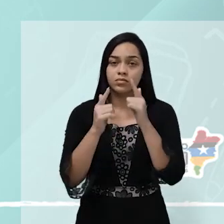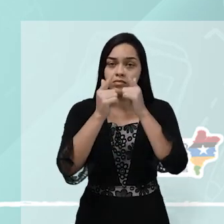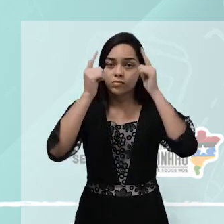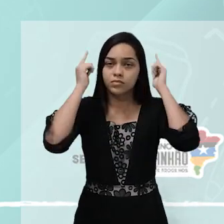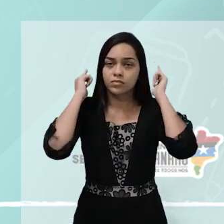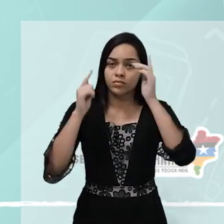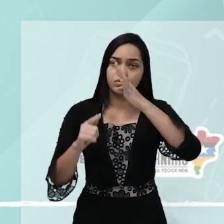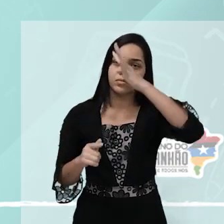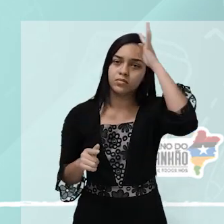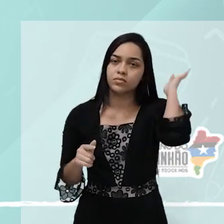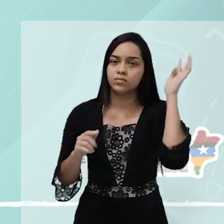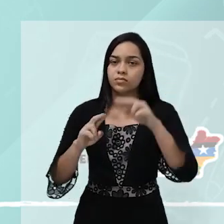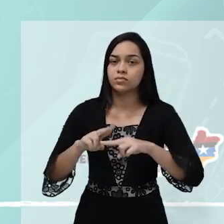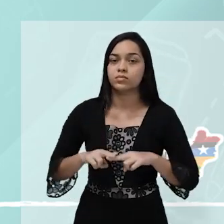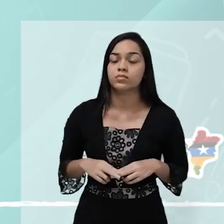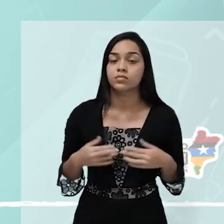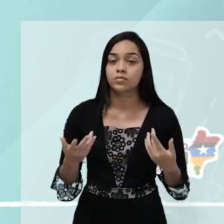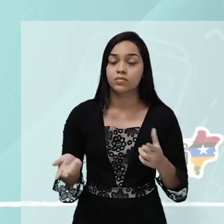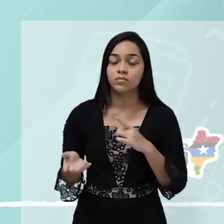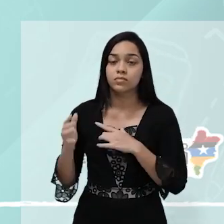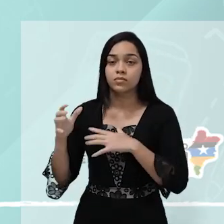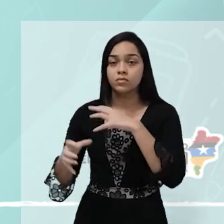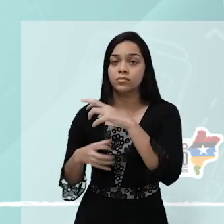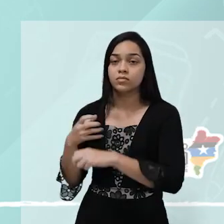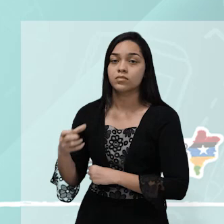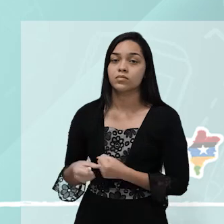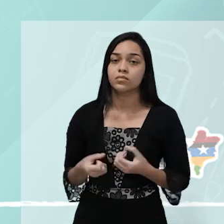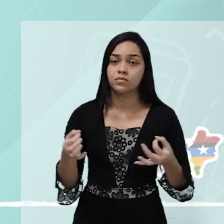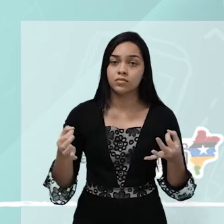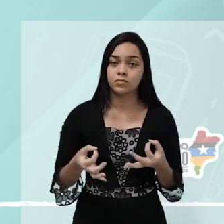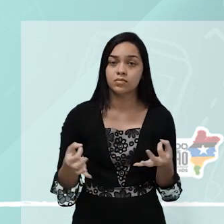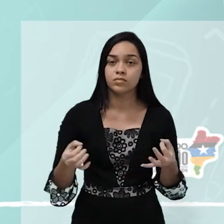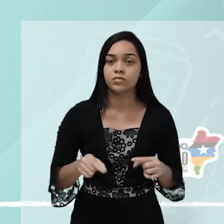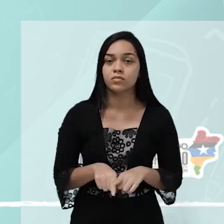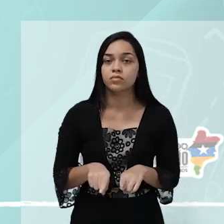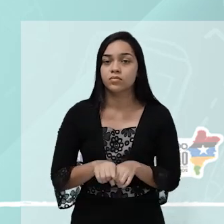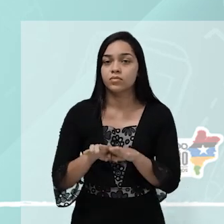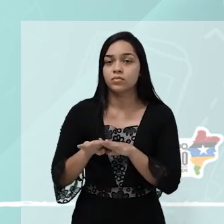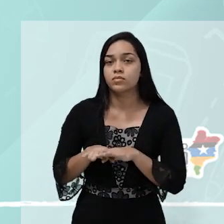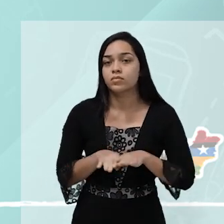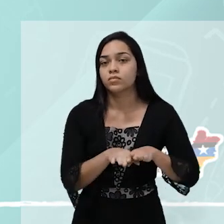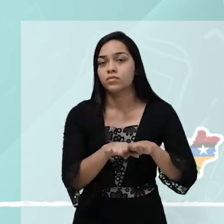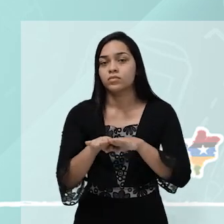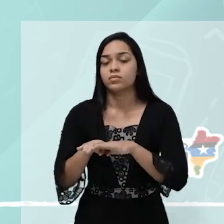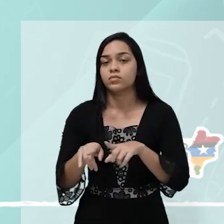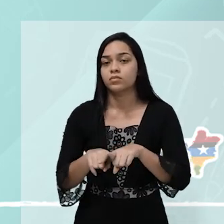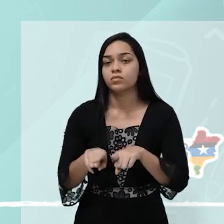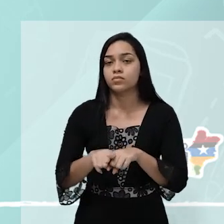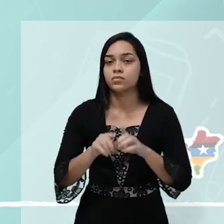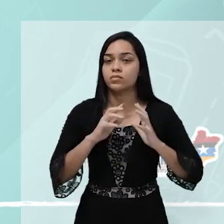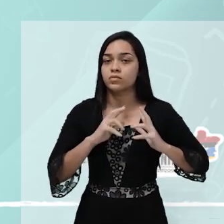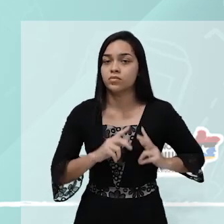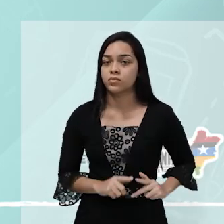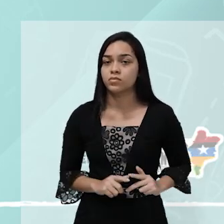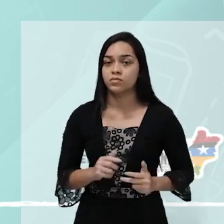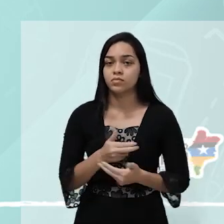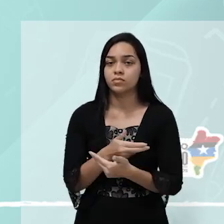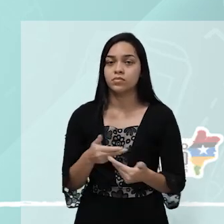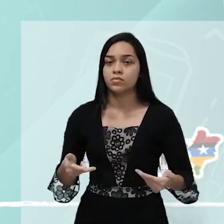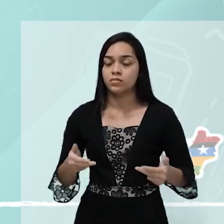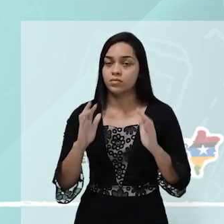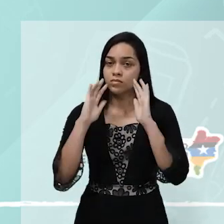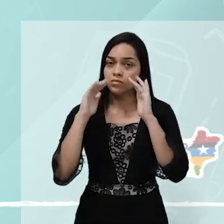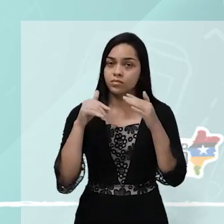greco-romanos. Dessa forma, a busca pela perfeição, pelo equilíbrio, pela pureza das formas e do